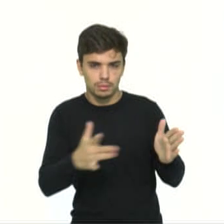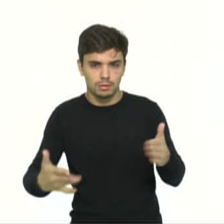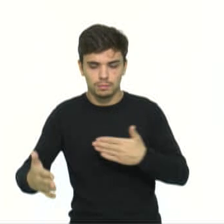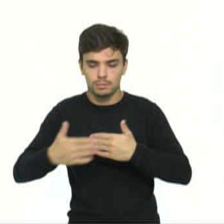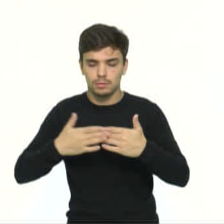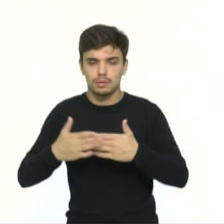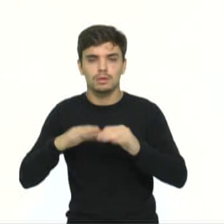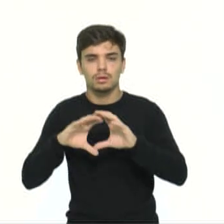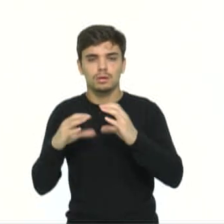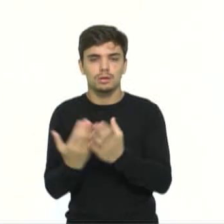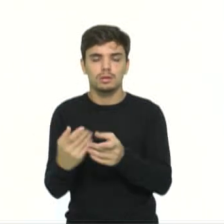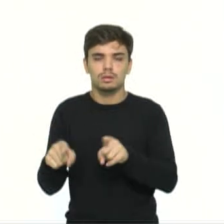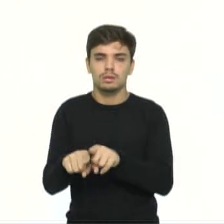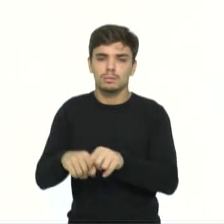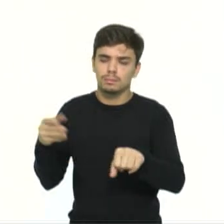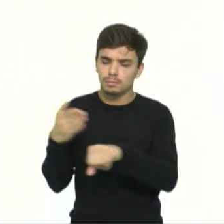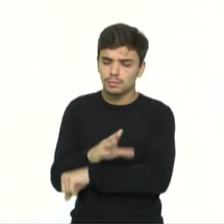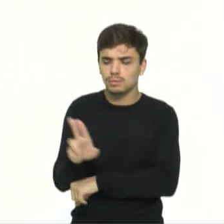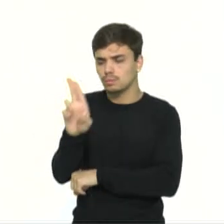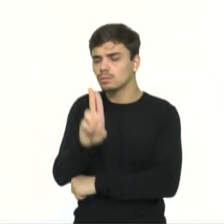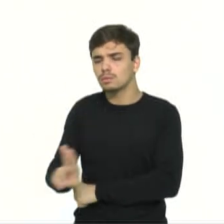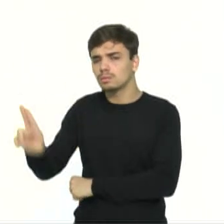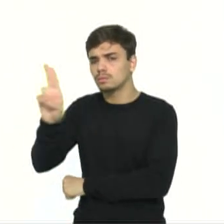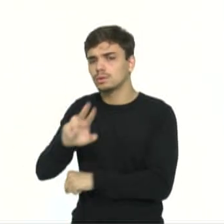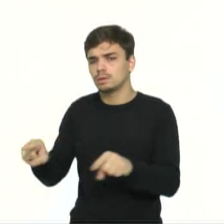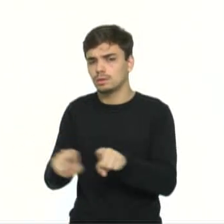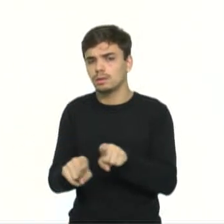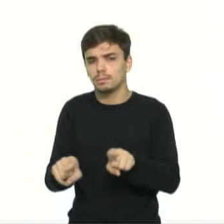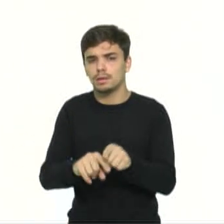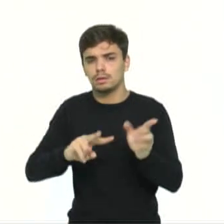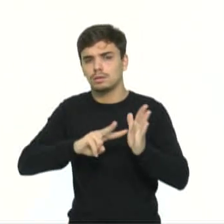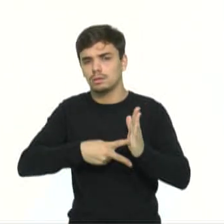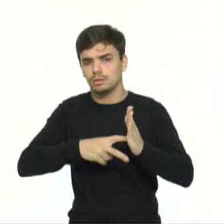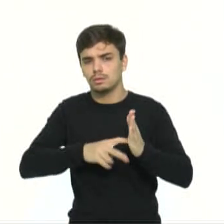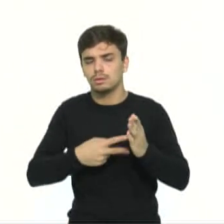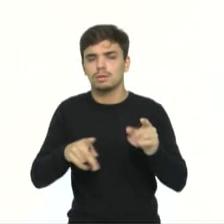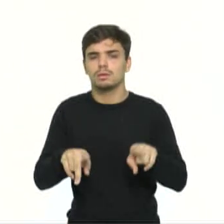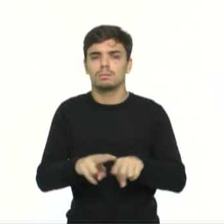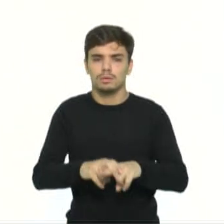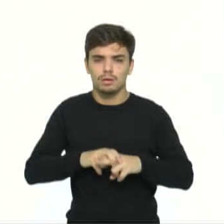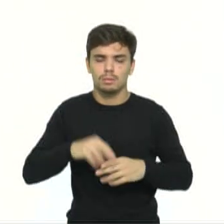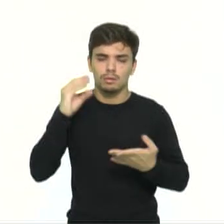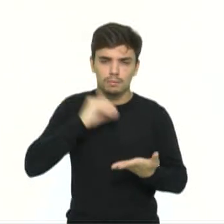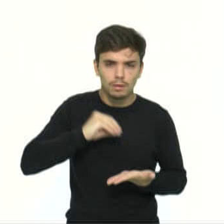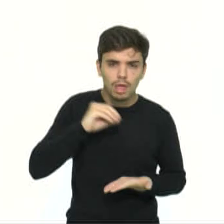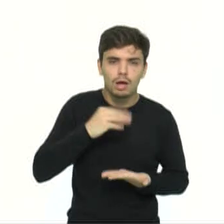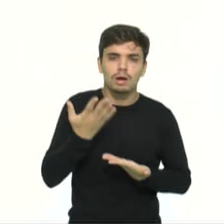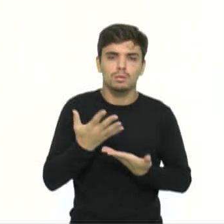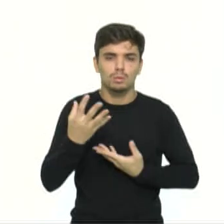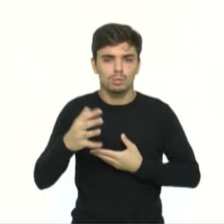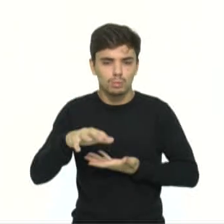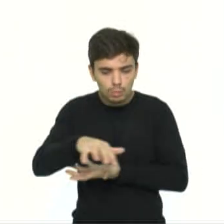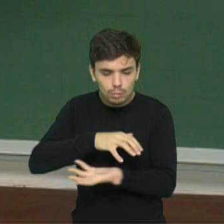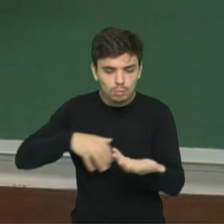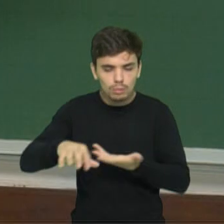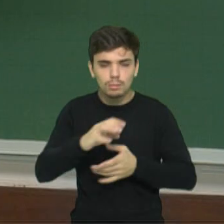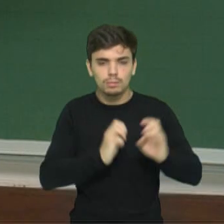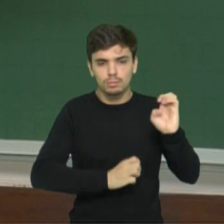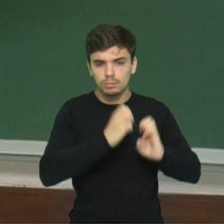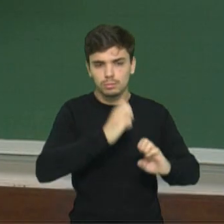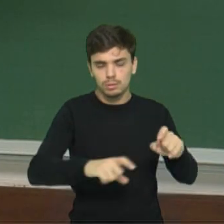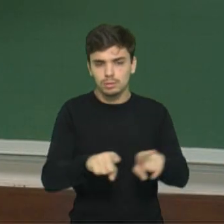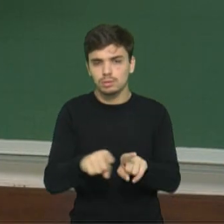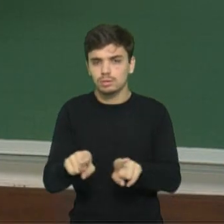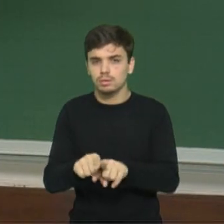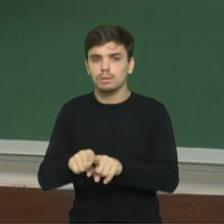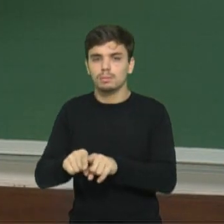a intervenção na universidade pública, a dissolução de sindicatos no objetivo de enfraquecer o movimento operário e também na